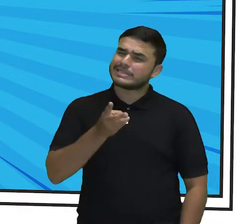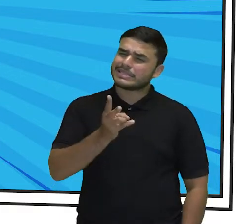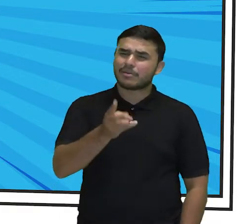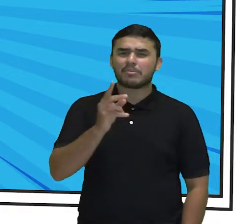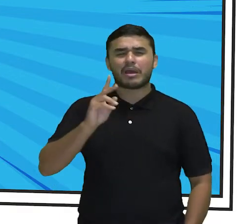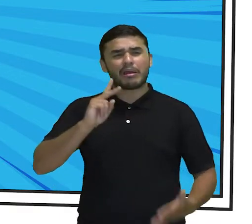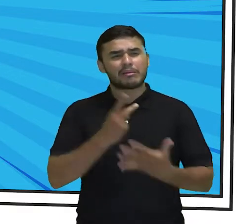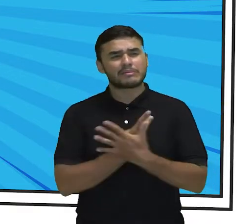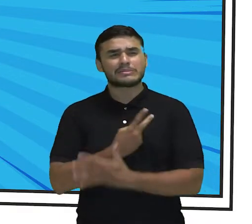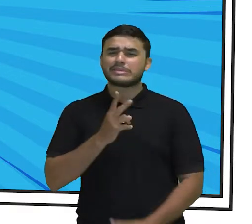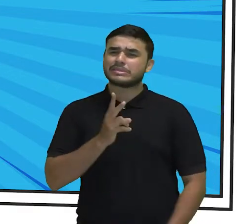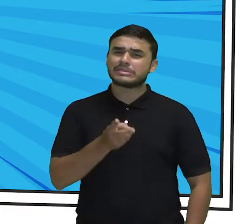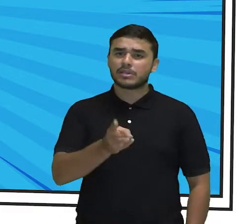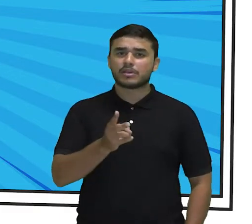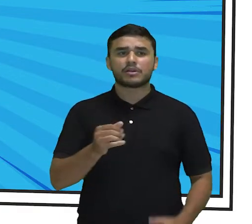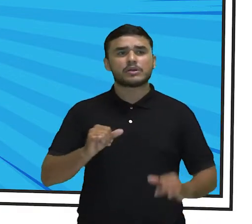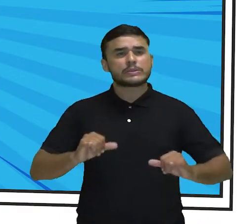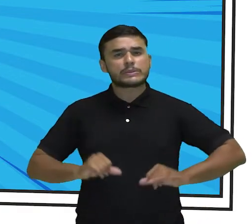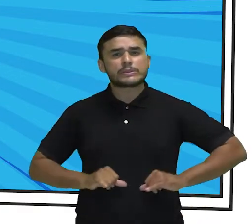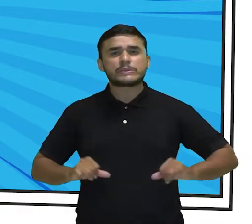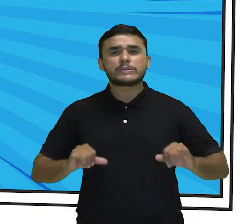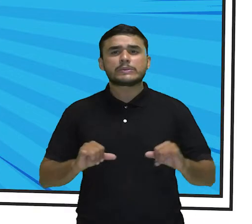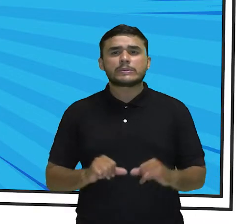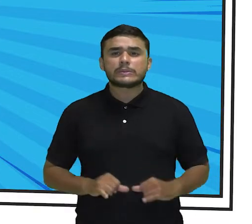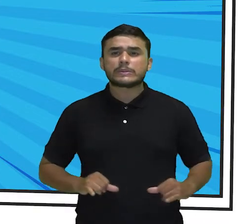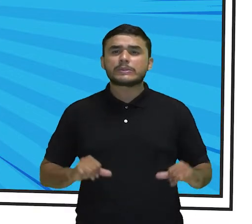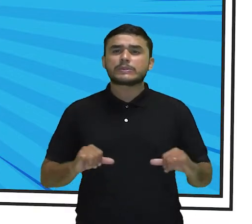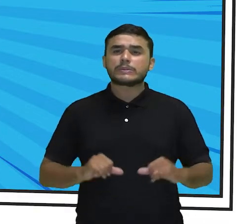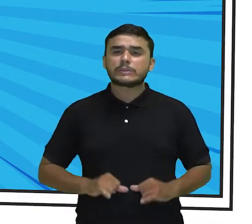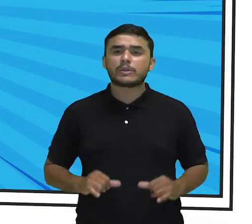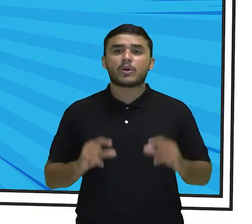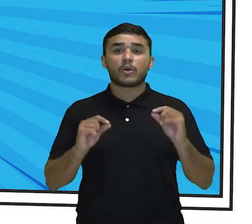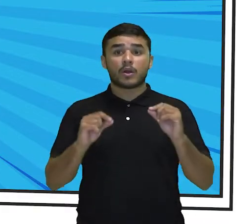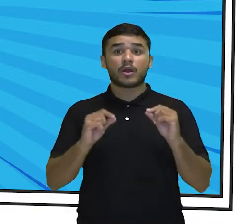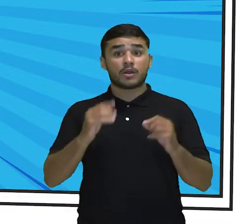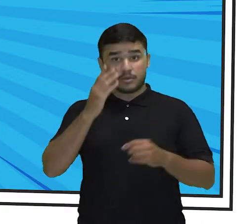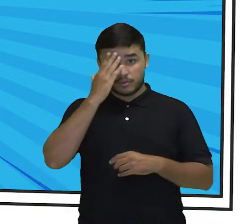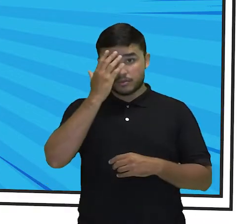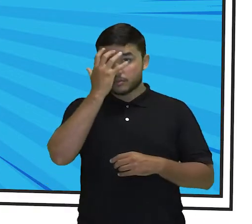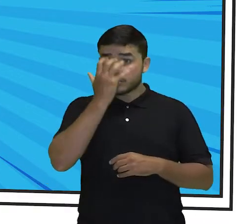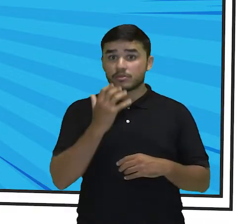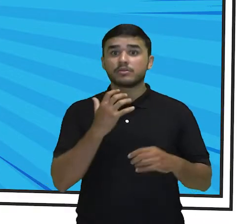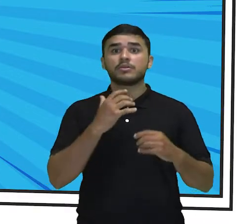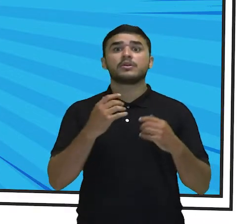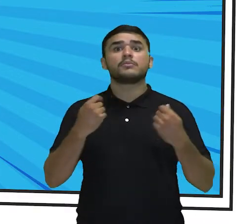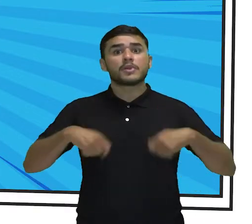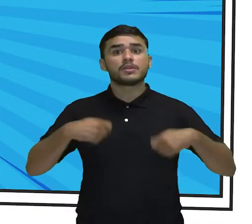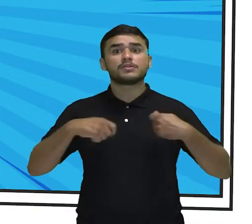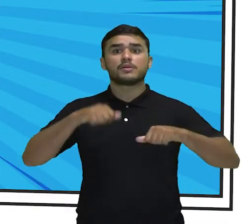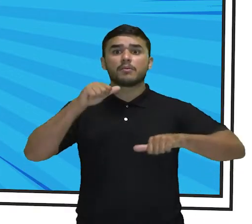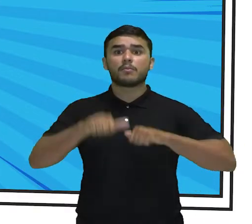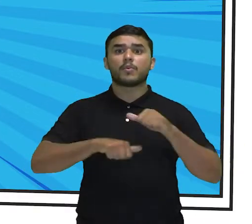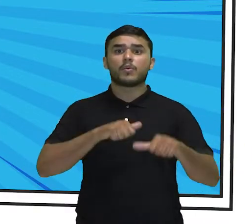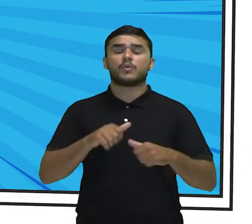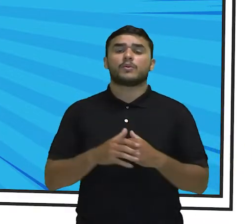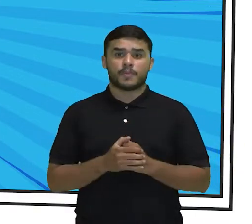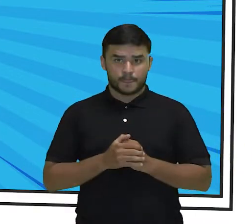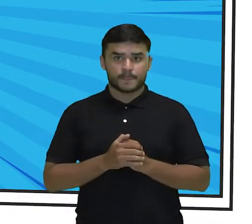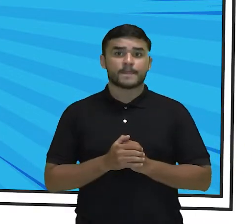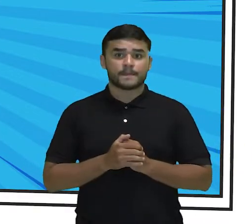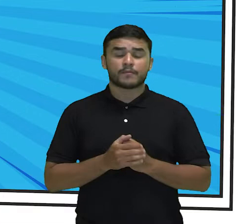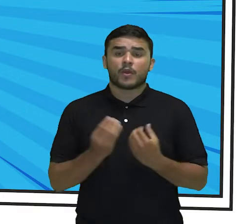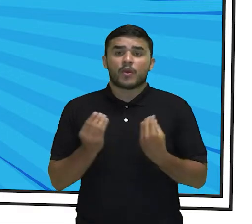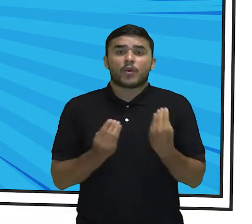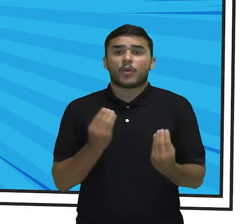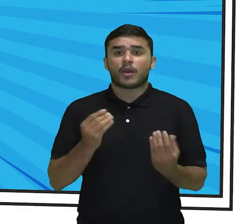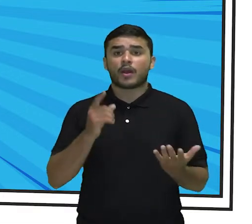e elas sofrendo na sua vida, entendendo no final das contas que poderia ter uma vida melhor, e que o culpado